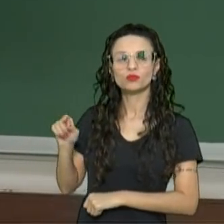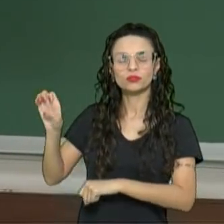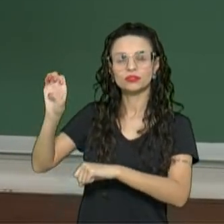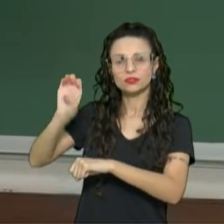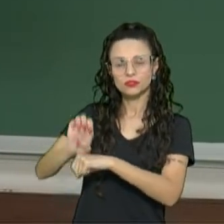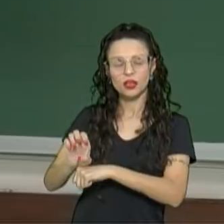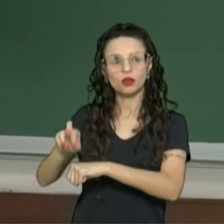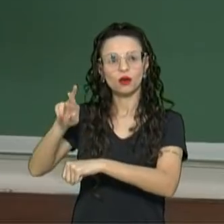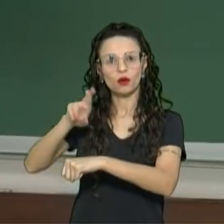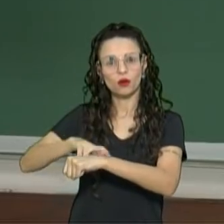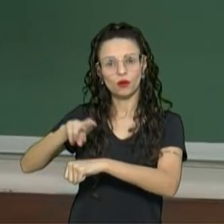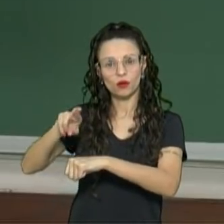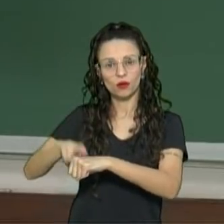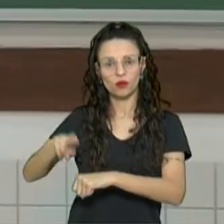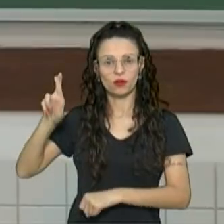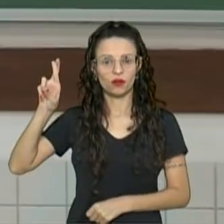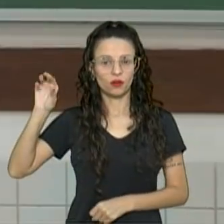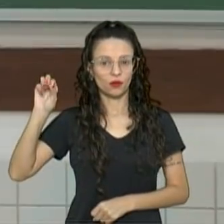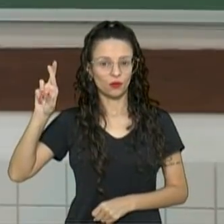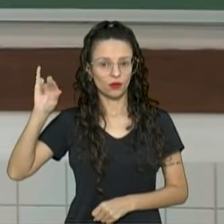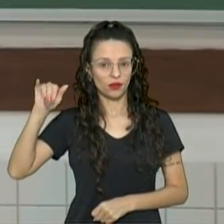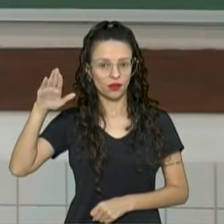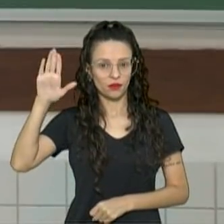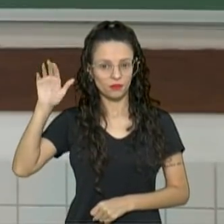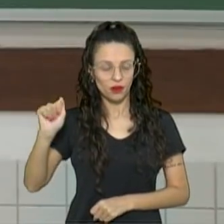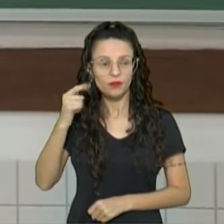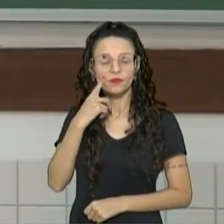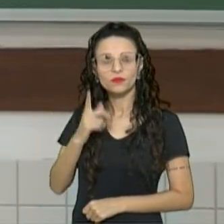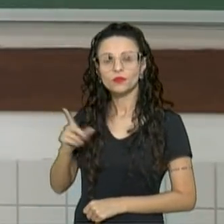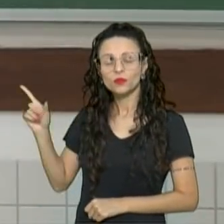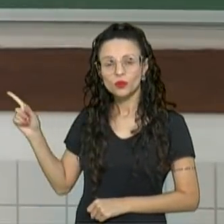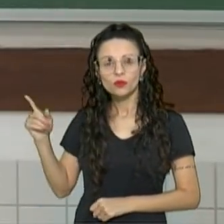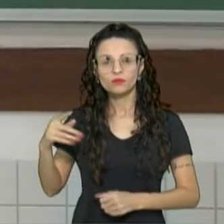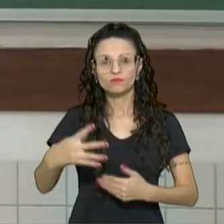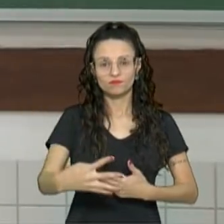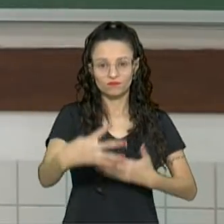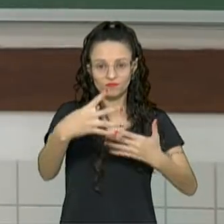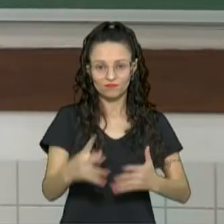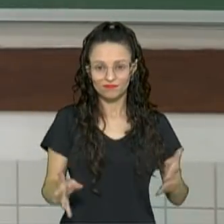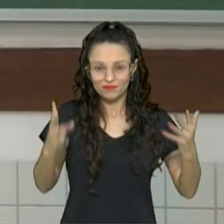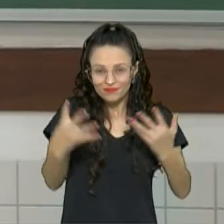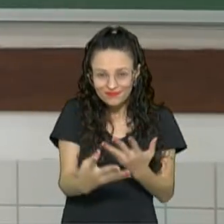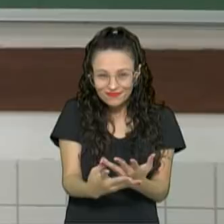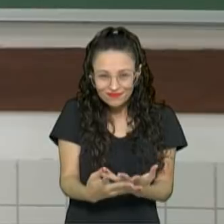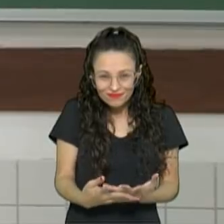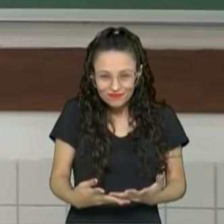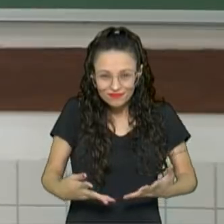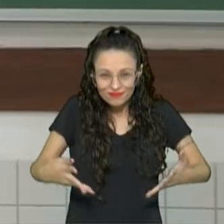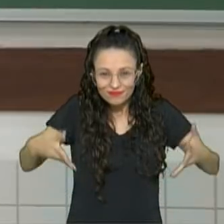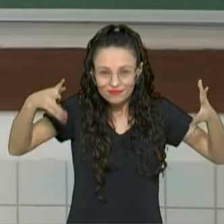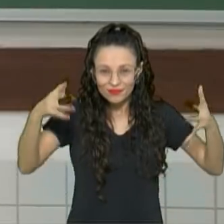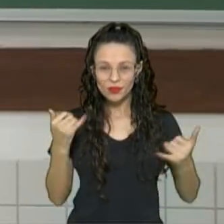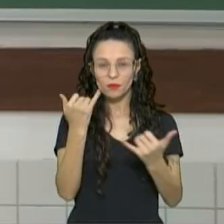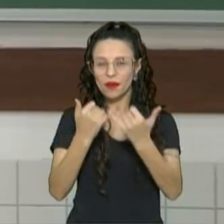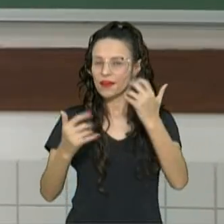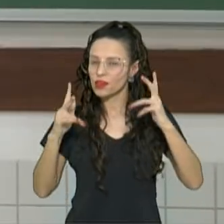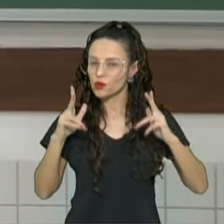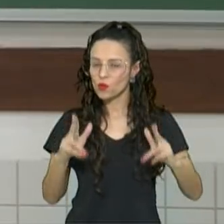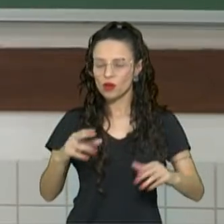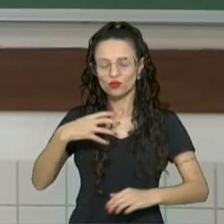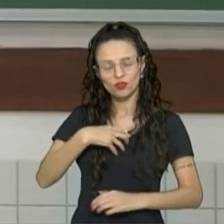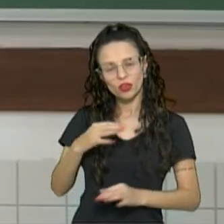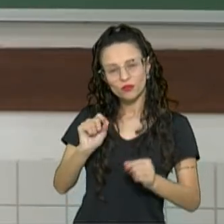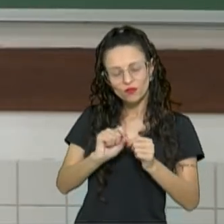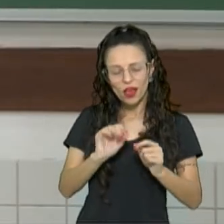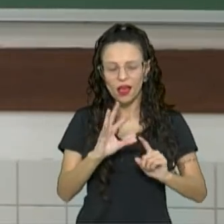né, que a gente colocou as duas imagens próximas e são muito parecidas, né? Mesma forma de fazer, de